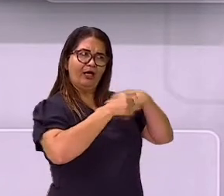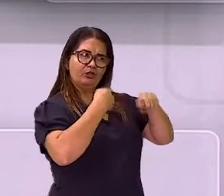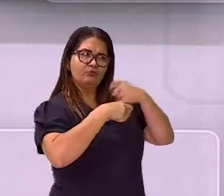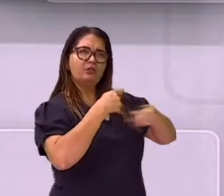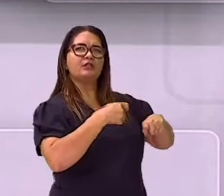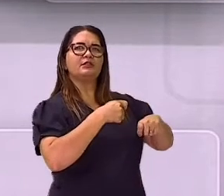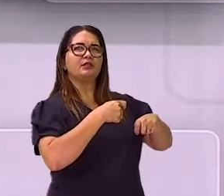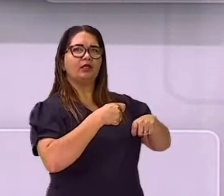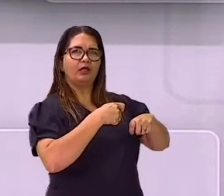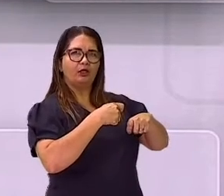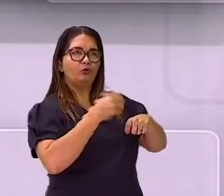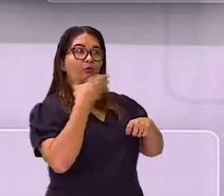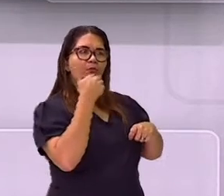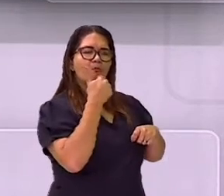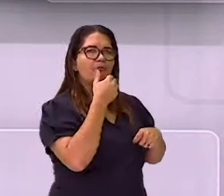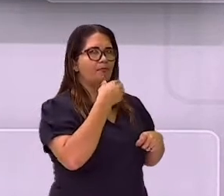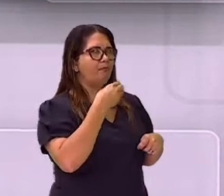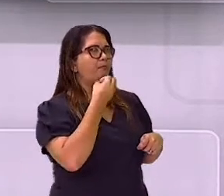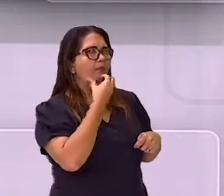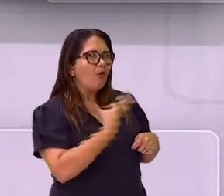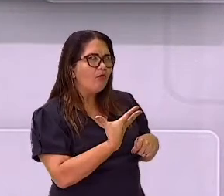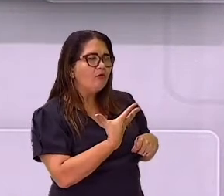imperador. E esses